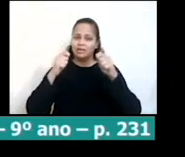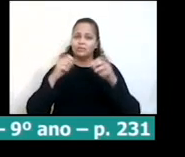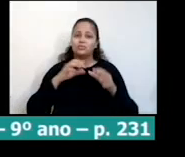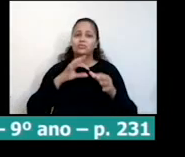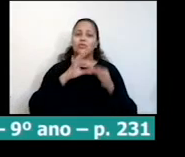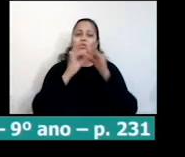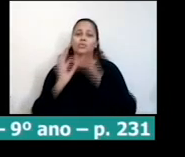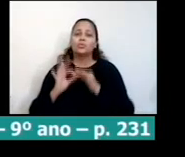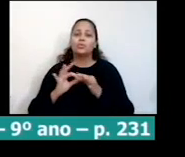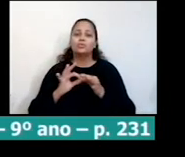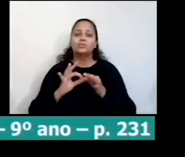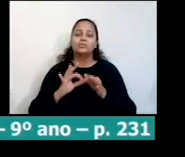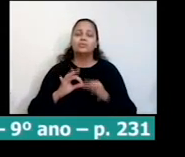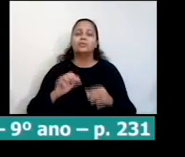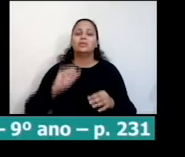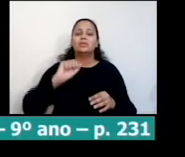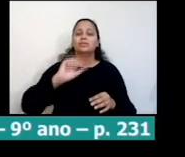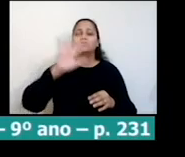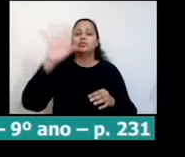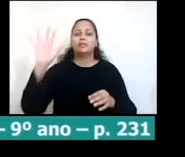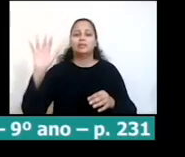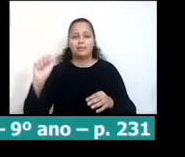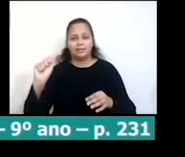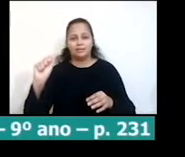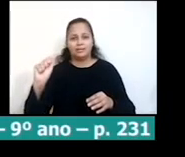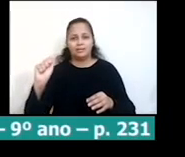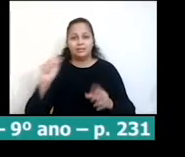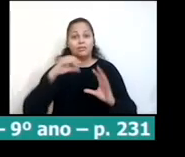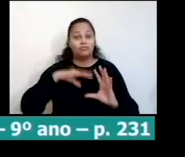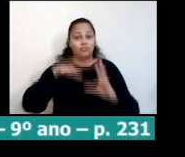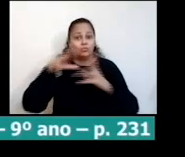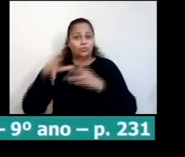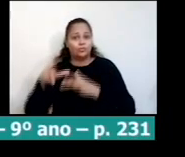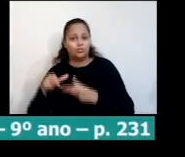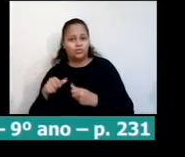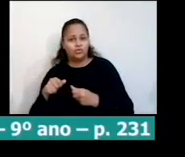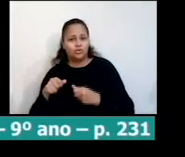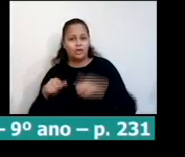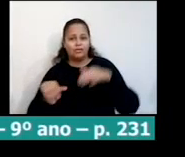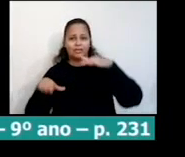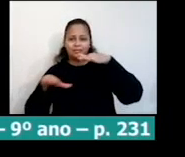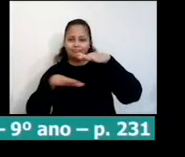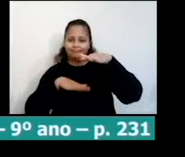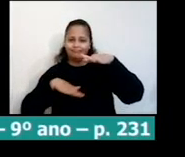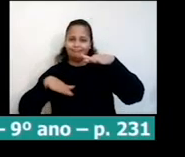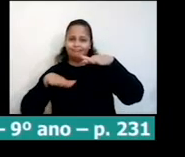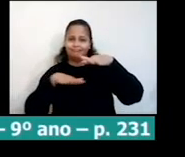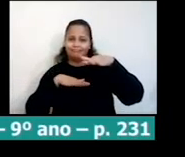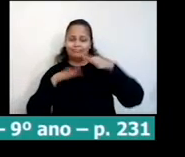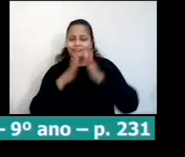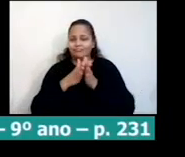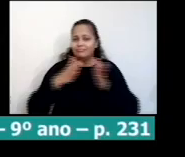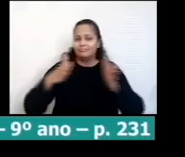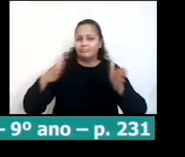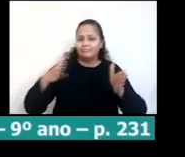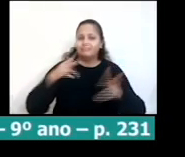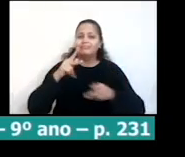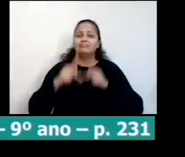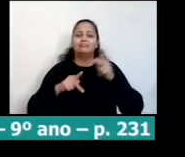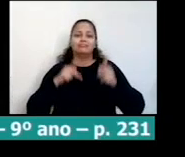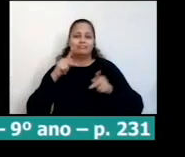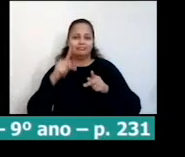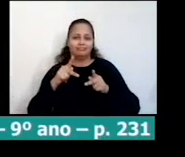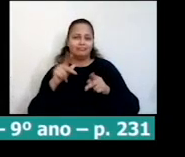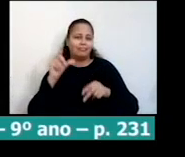Ásia e olha só a posição deles no ranking mundial, né? Eles estão bem lá embaixo no ranking do crescimento vegetativo, ou seja, o